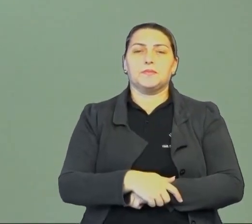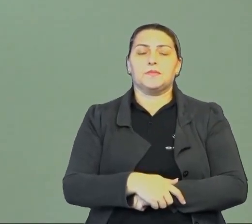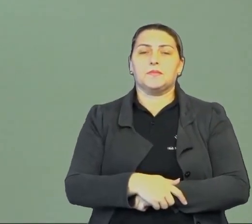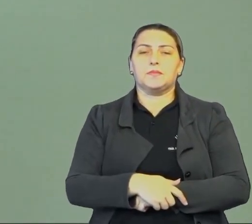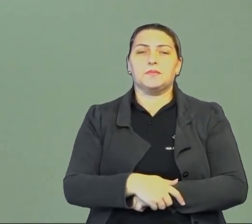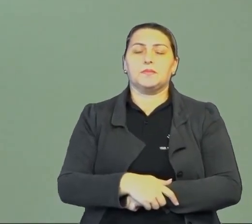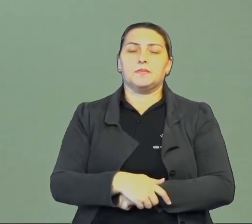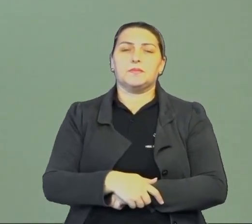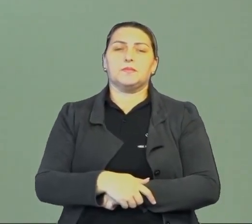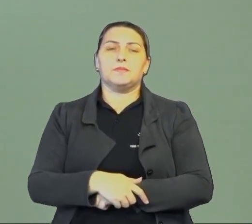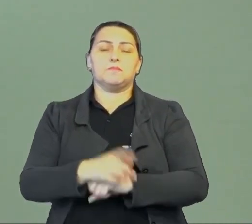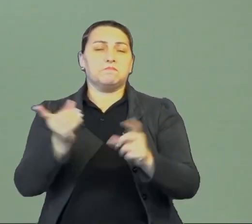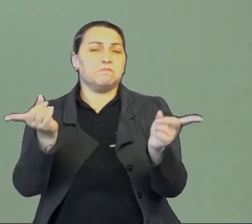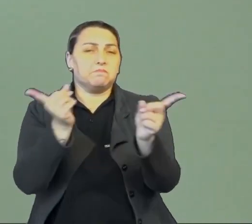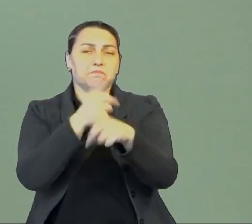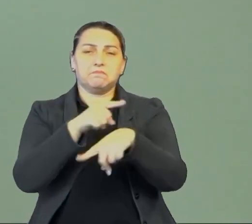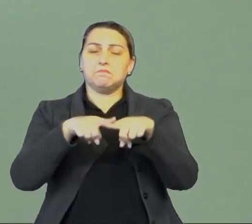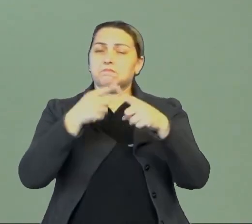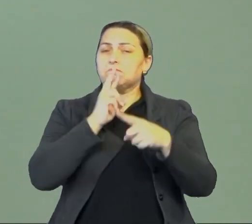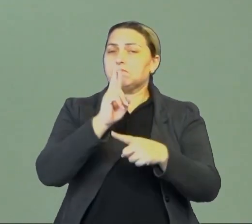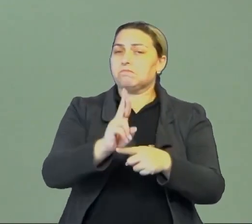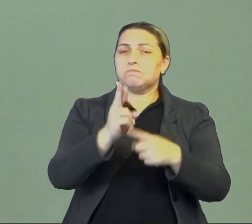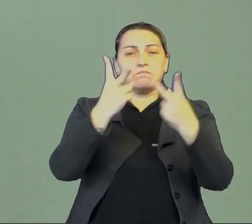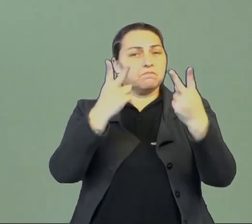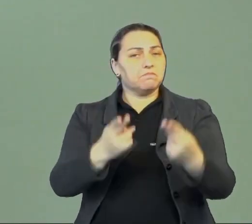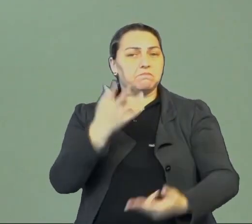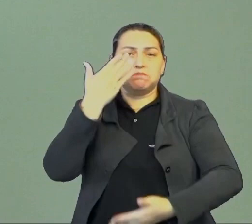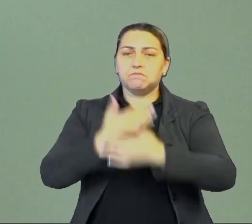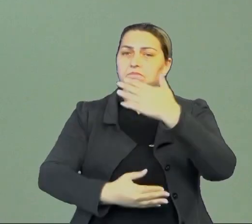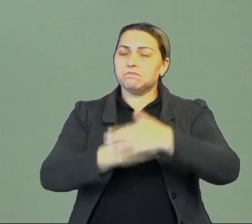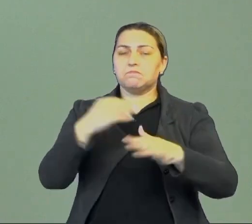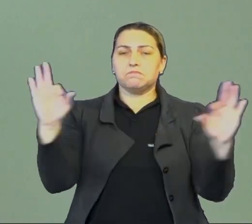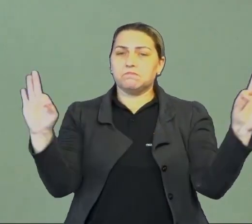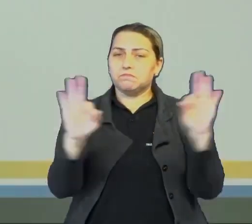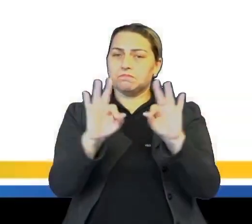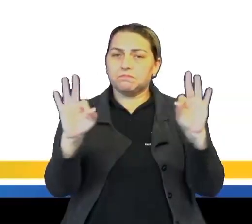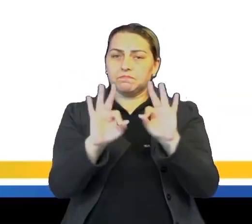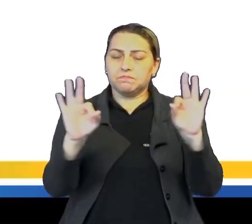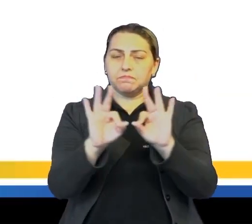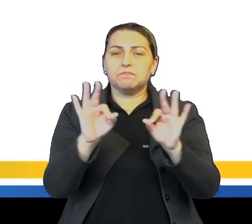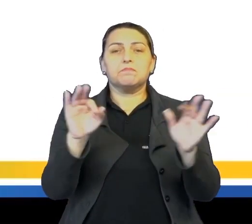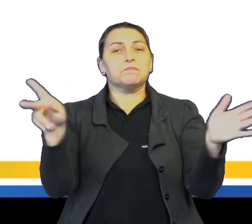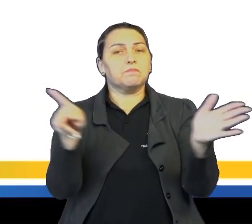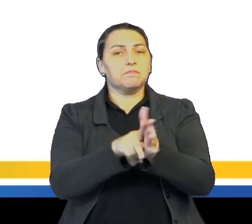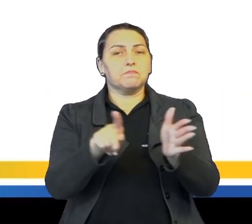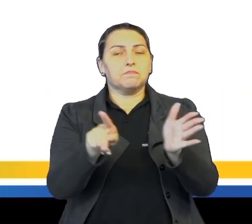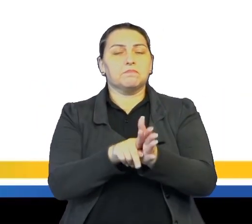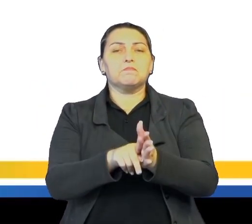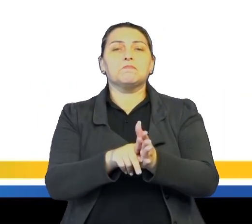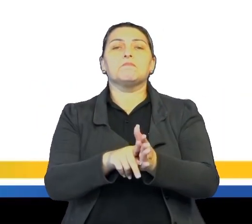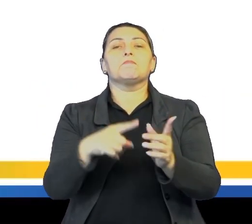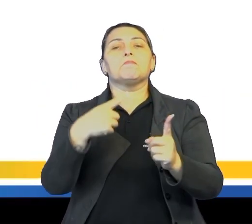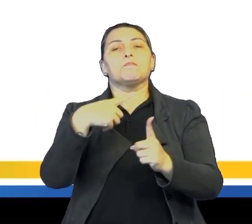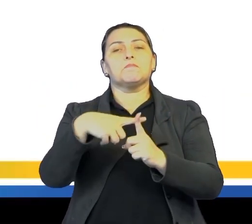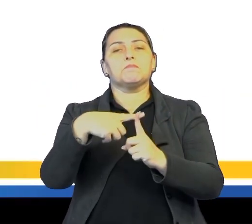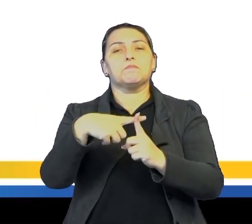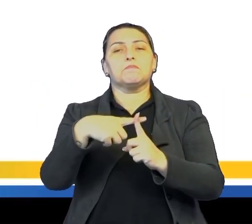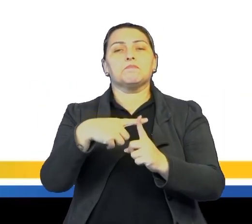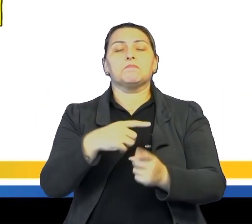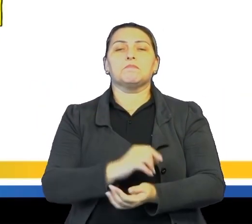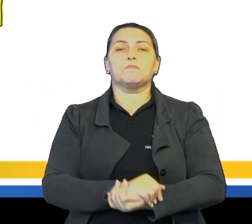seis maçãs tá vendo que eu mudei a ordem mas não interferiu no resultado Essa é a propriedade comutativa